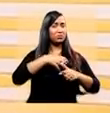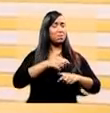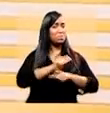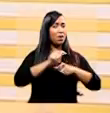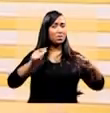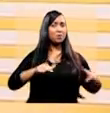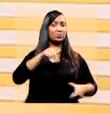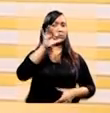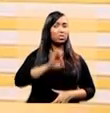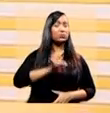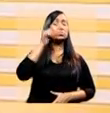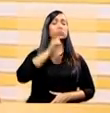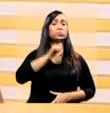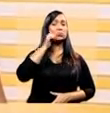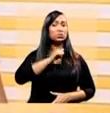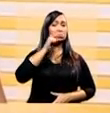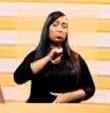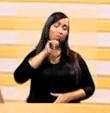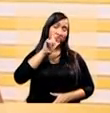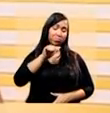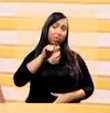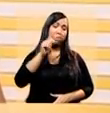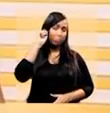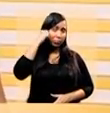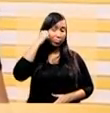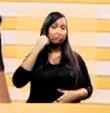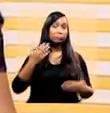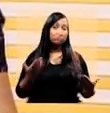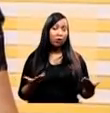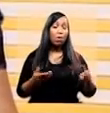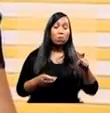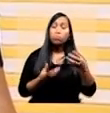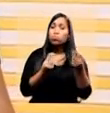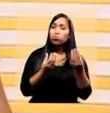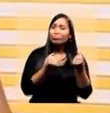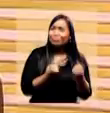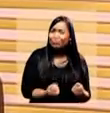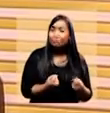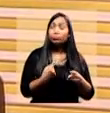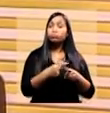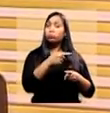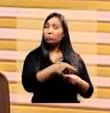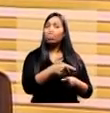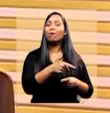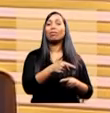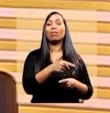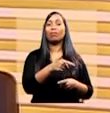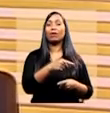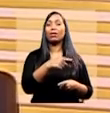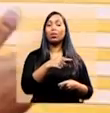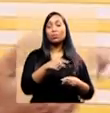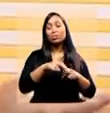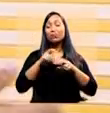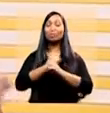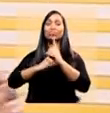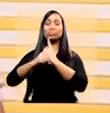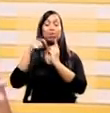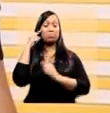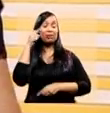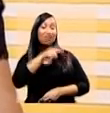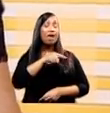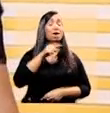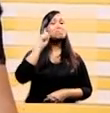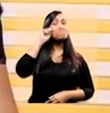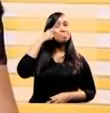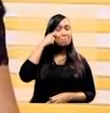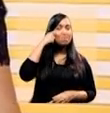é 70% da população, é muito gravíssimo, justamente por questão da sociedade achar que